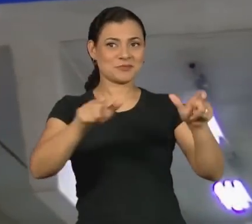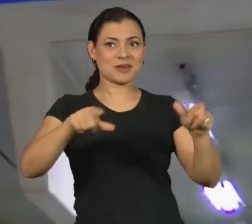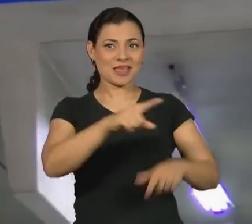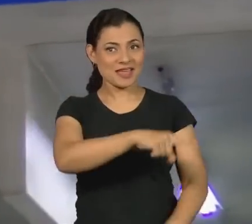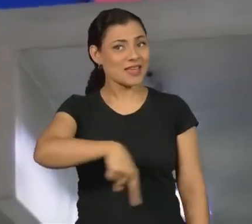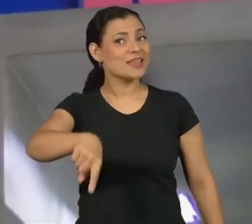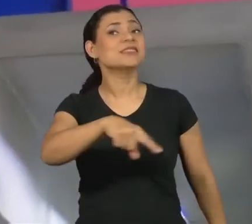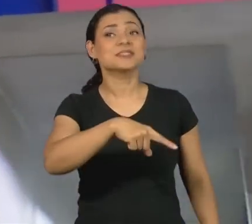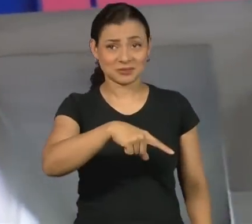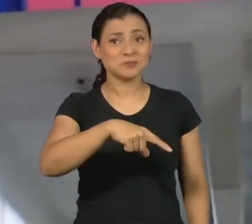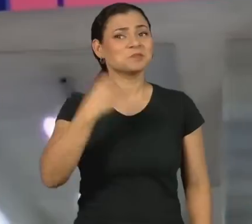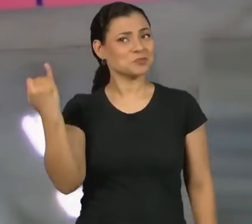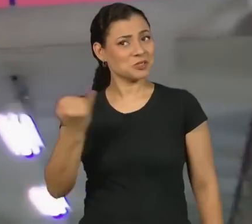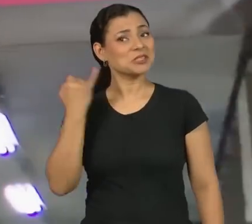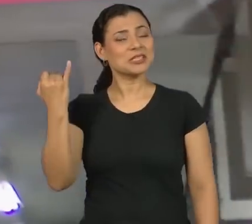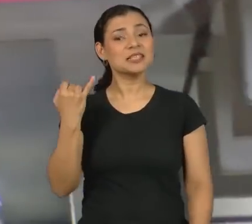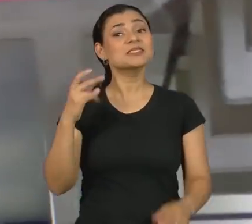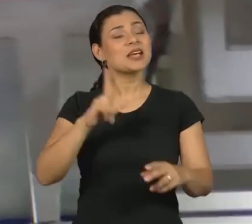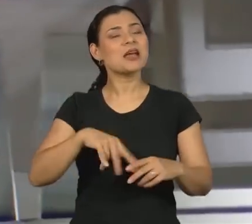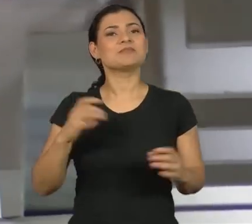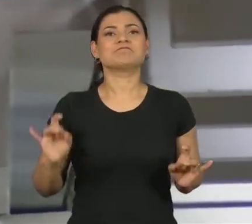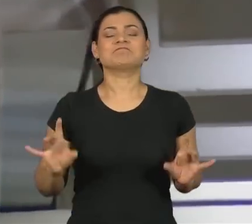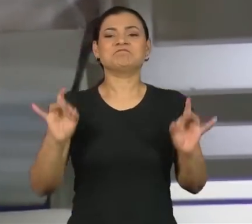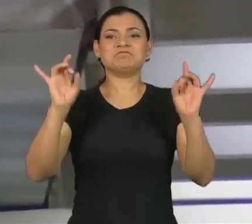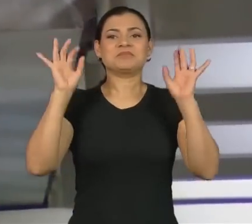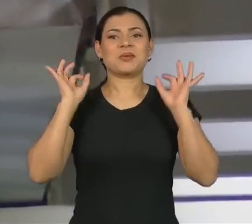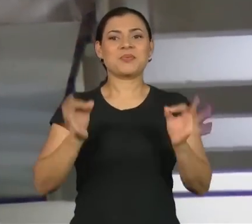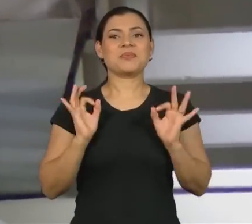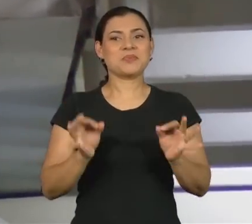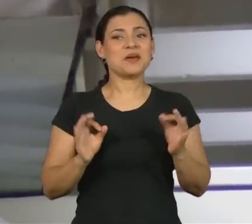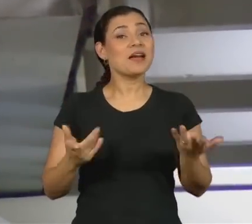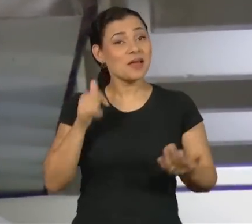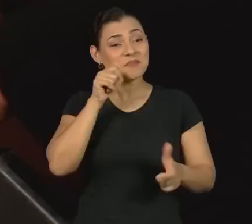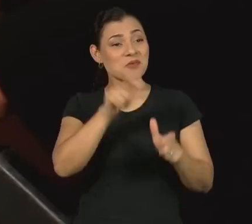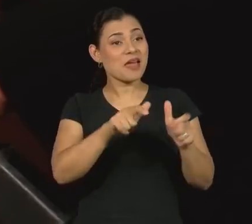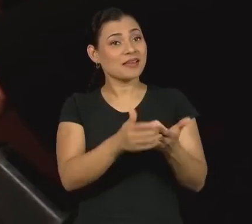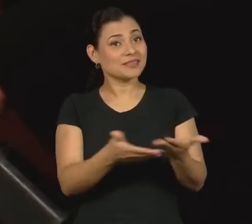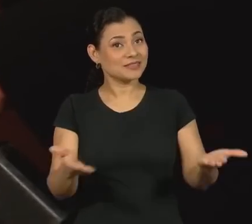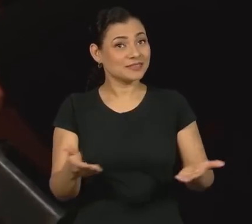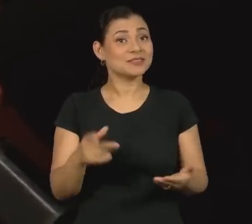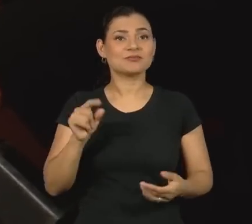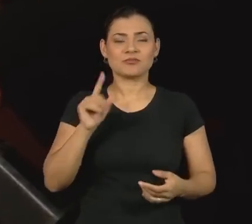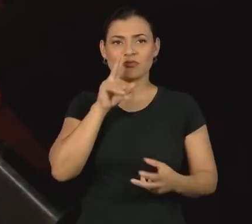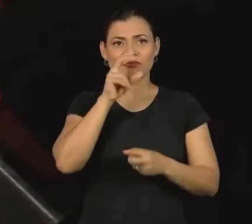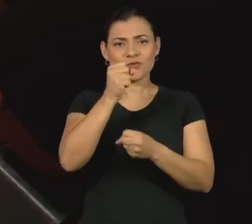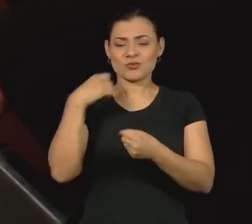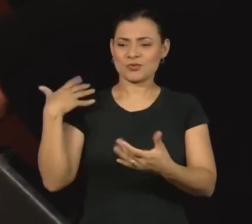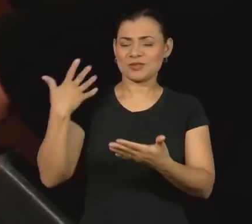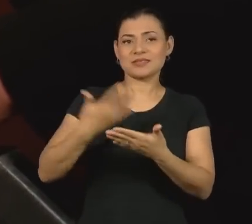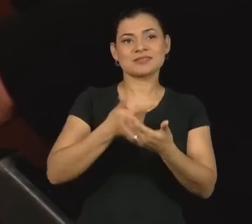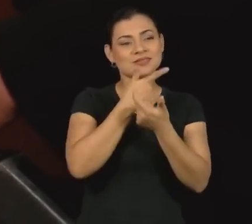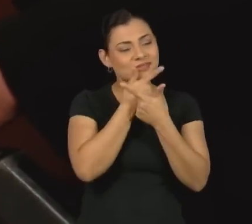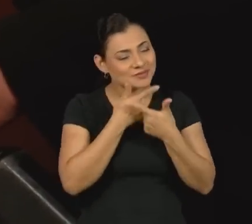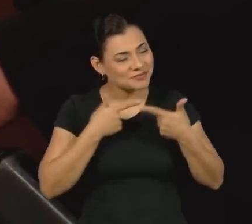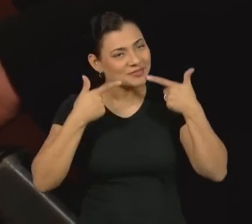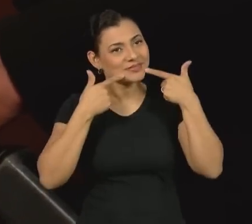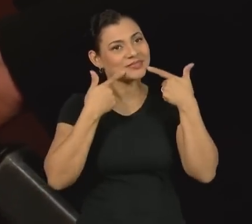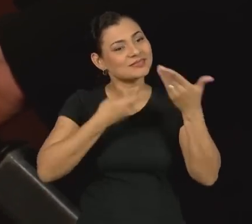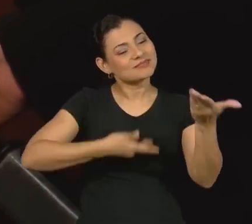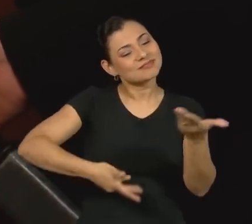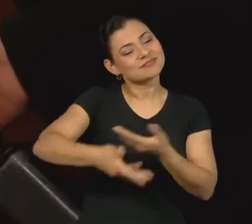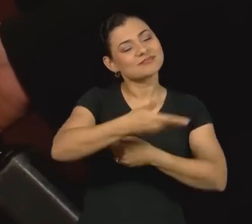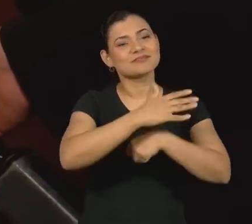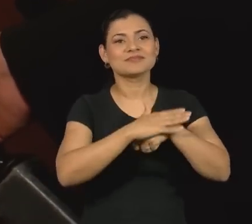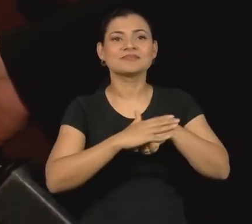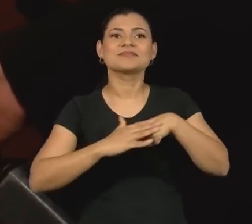comunidade, né? Que é o grande tesouro desse lugar, são essas mulheres. Com sua força, com a sua simpatia, com seu carisma.